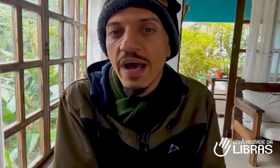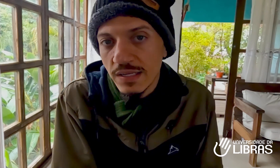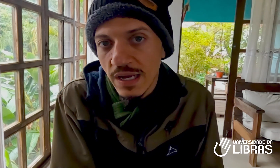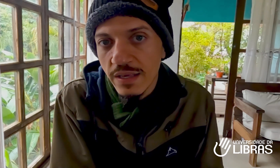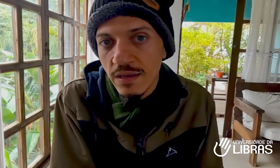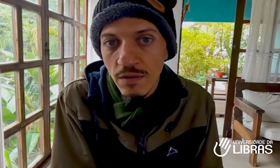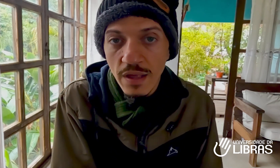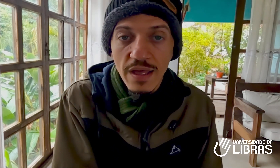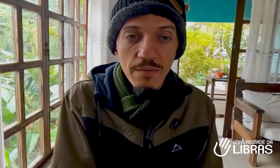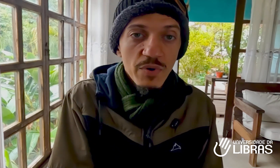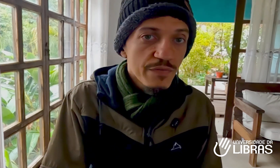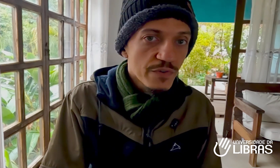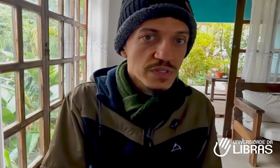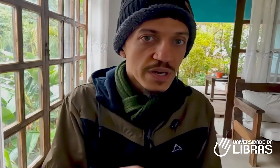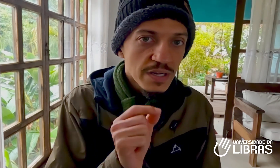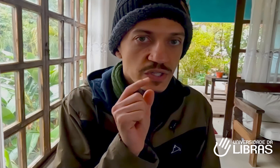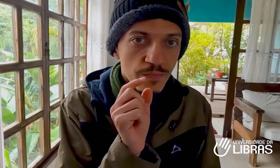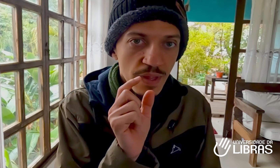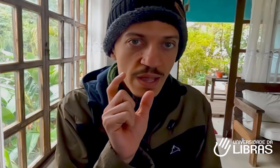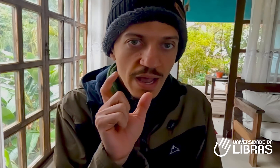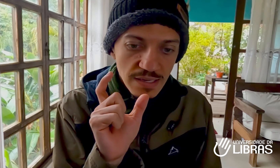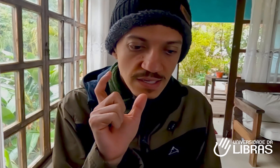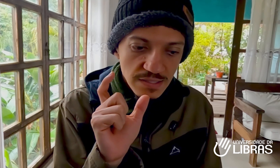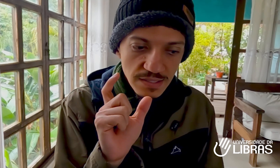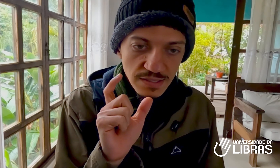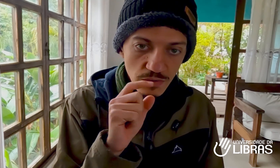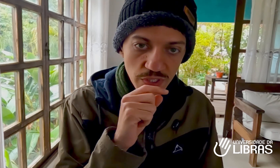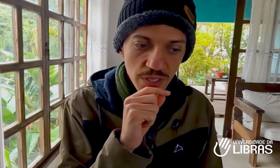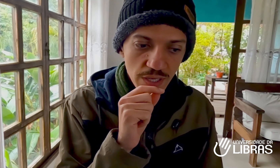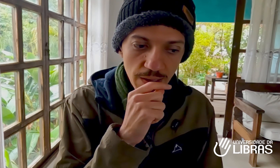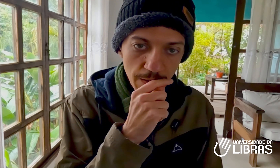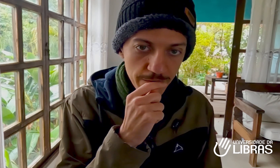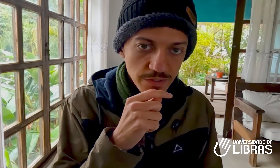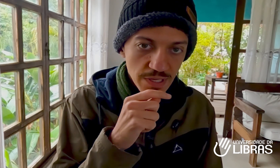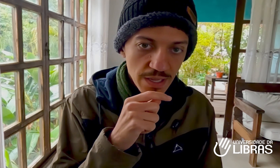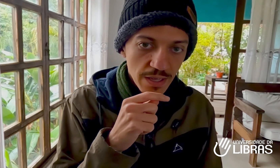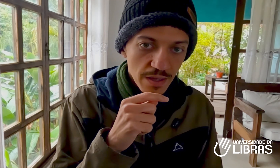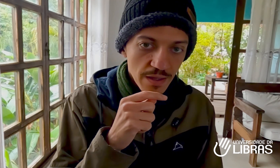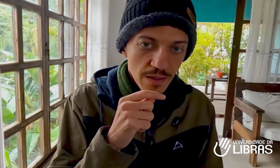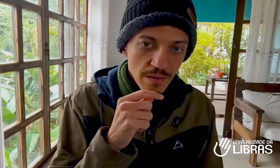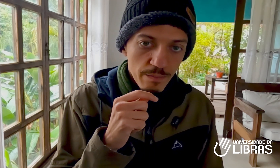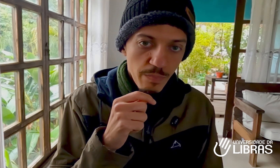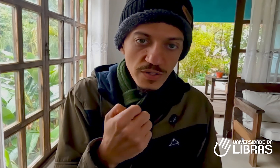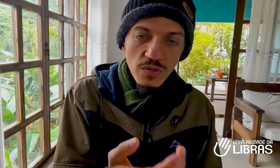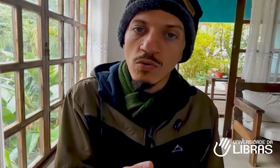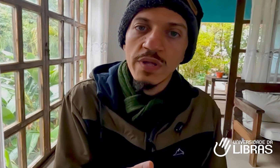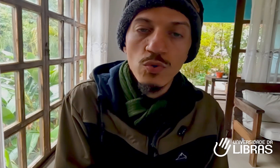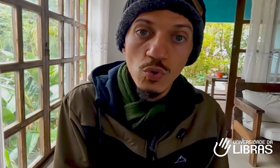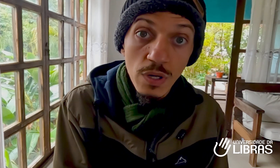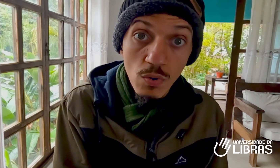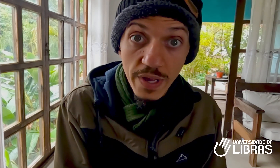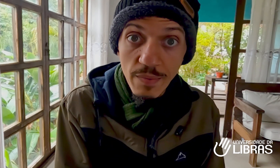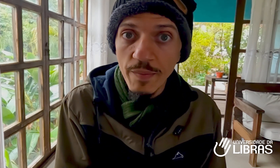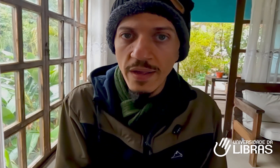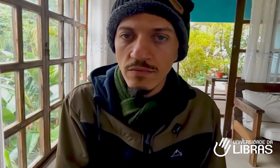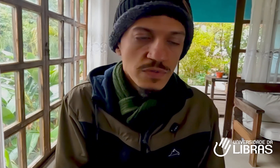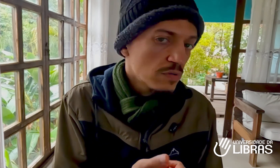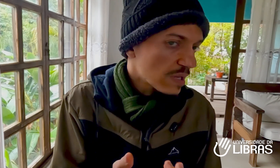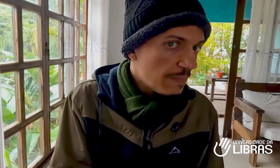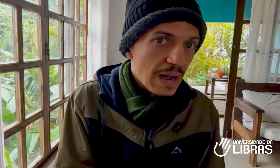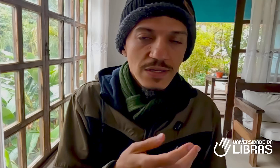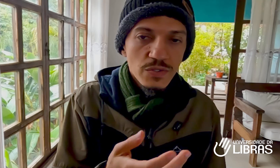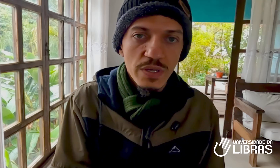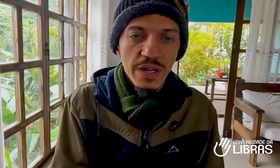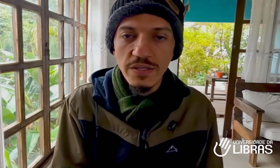conseguir realizar aquilo. Muito frustrante a sensação de que você pode encontrar um surdo a qualquer momento, no